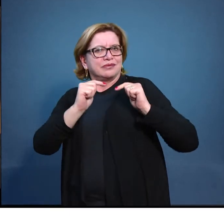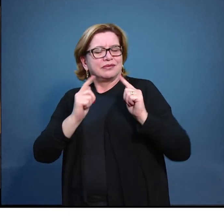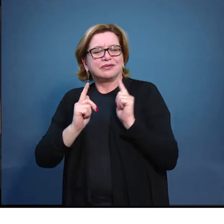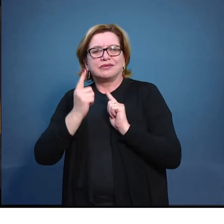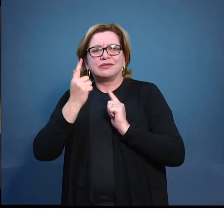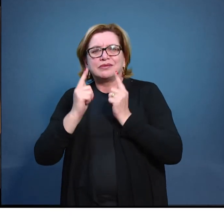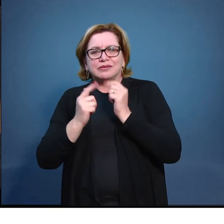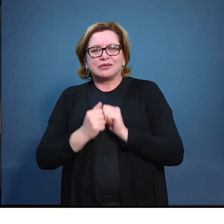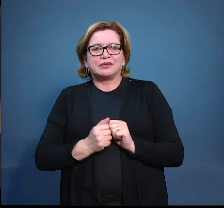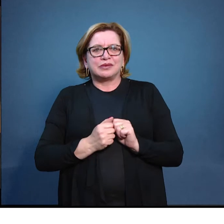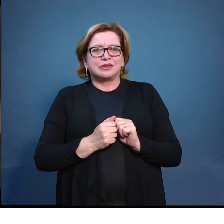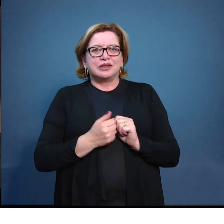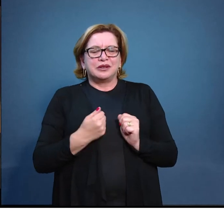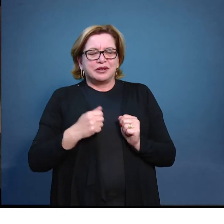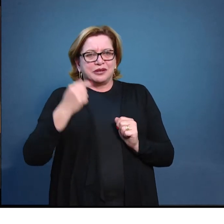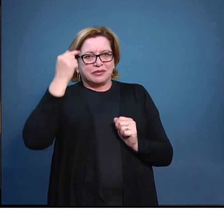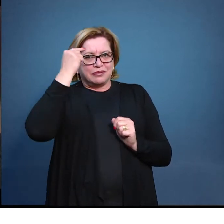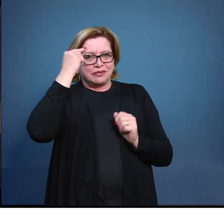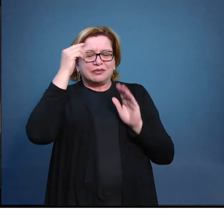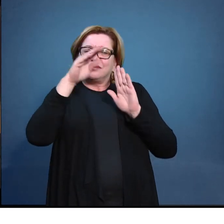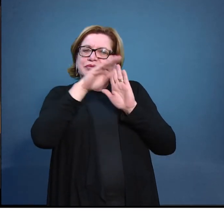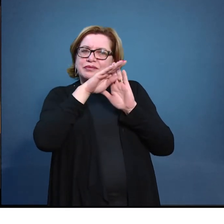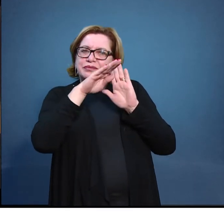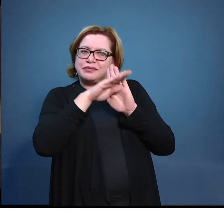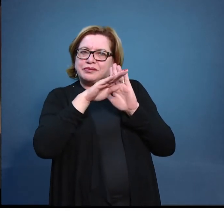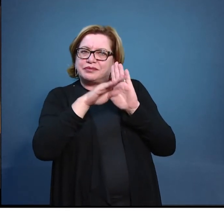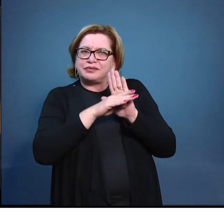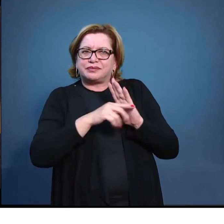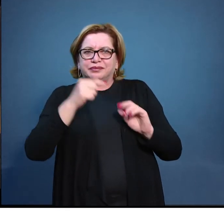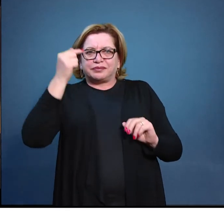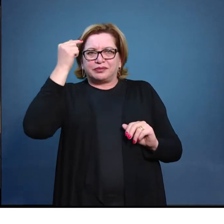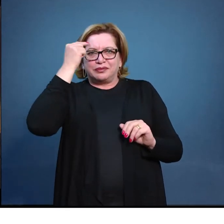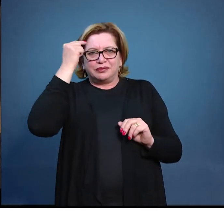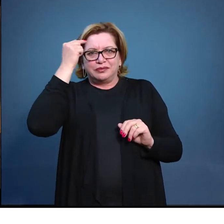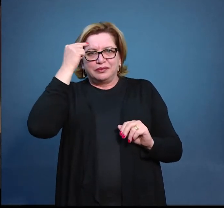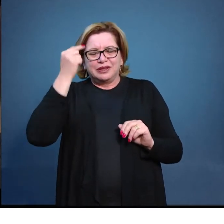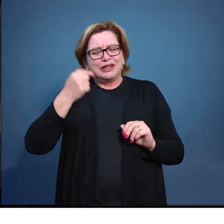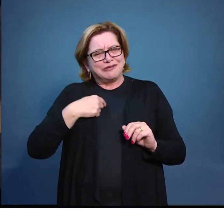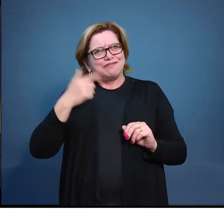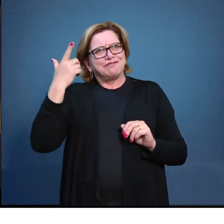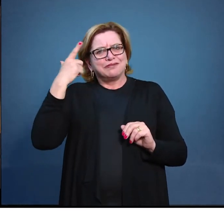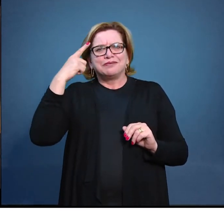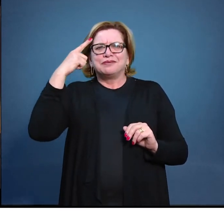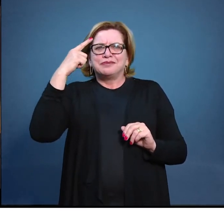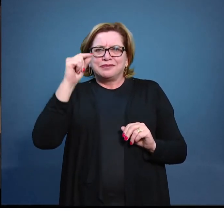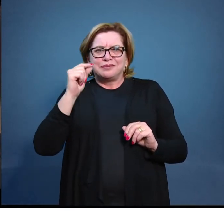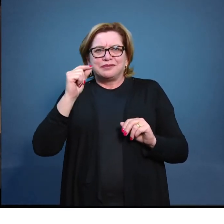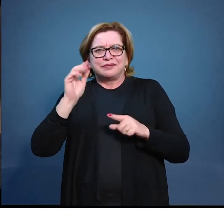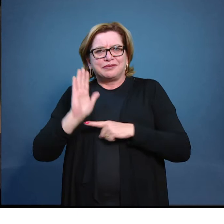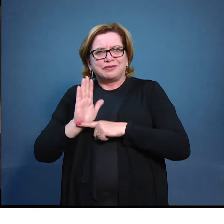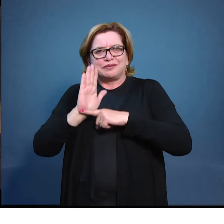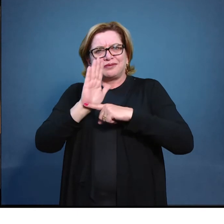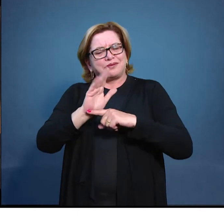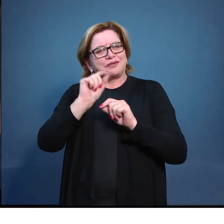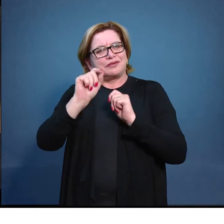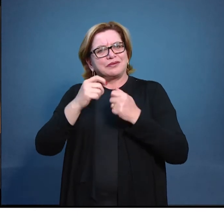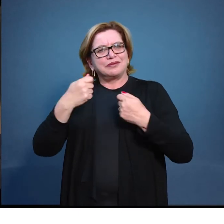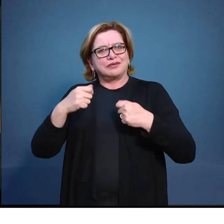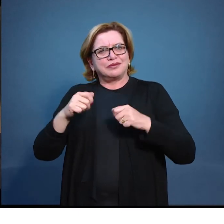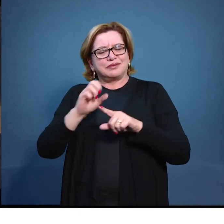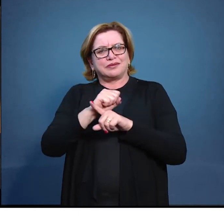gestão? Então eu tenho que desenvolver um planejamento pensando também, eu vou conseguir atender às